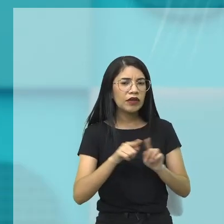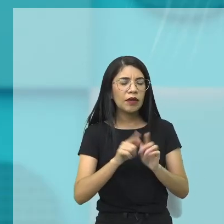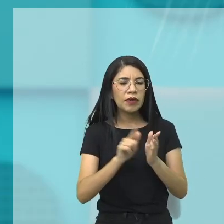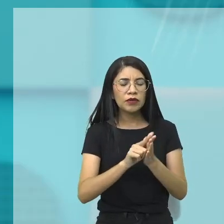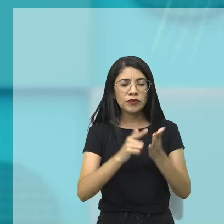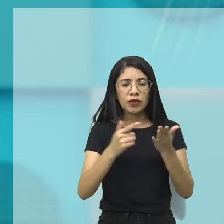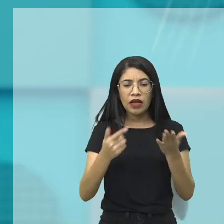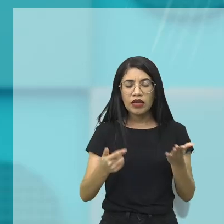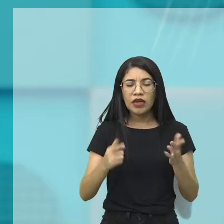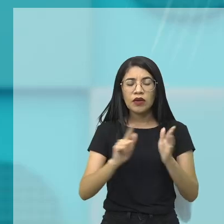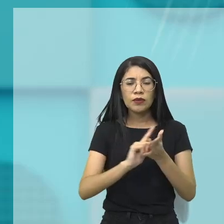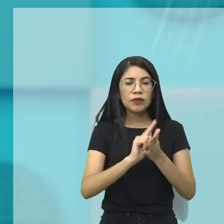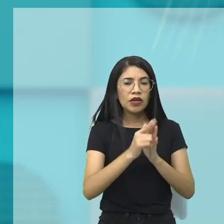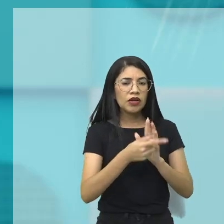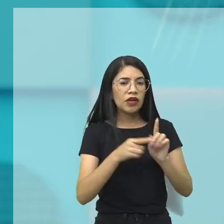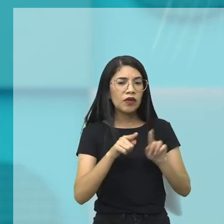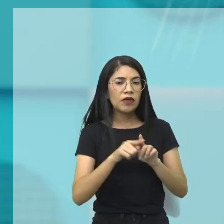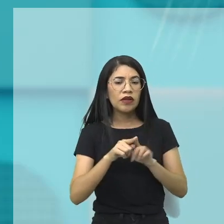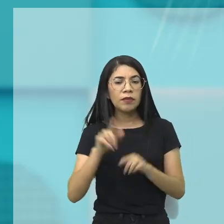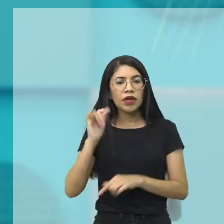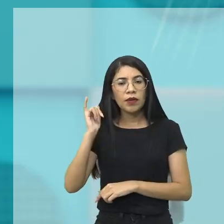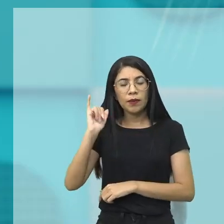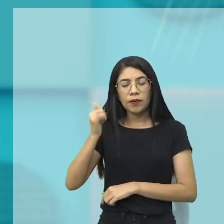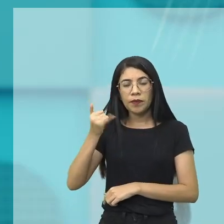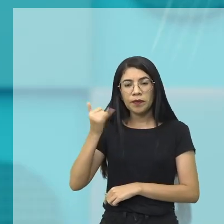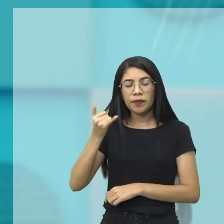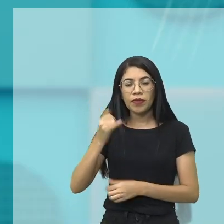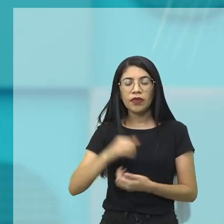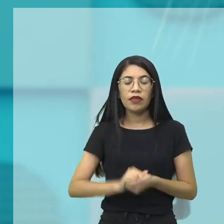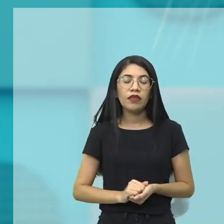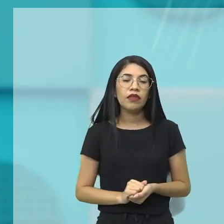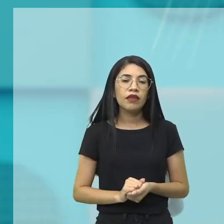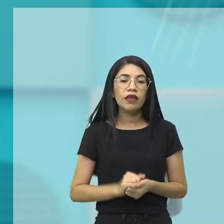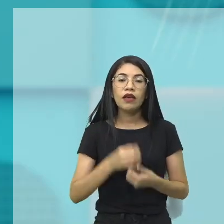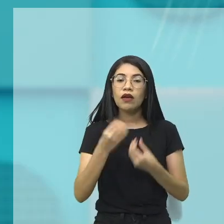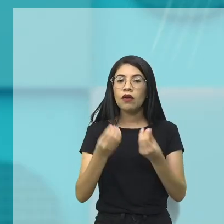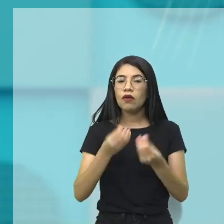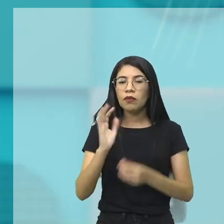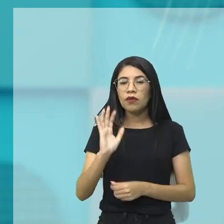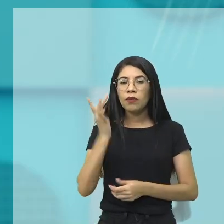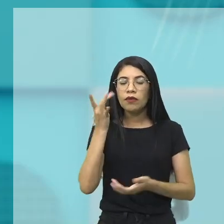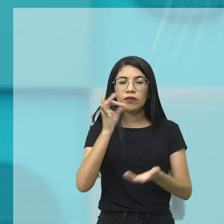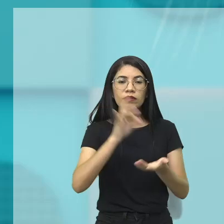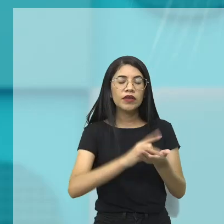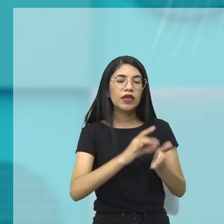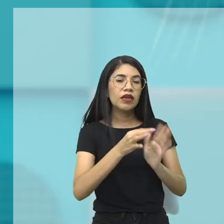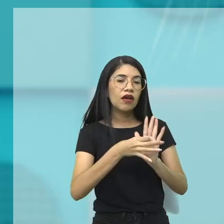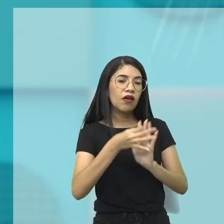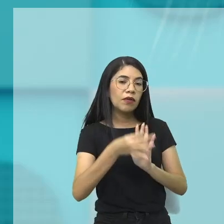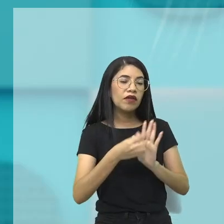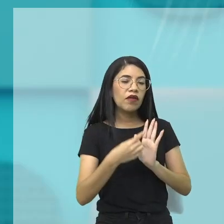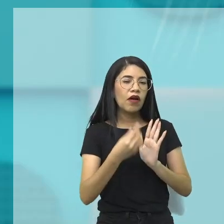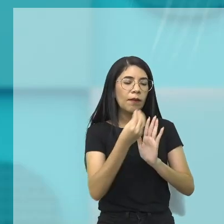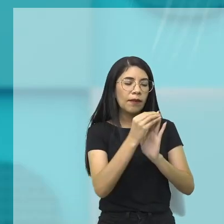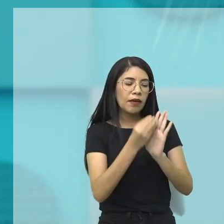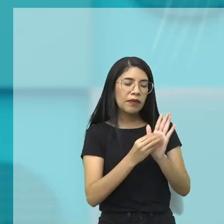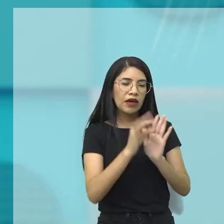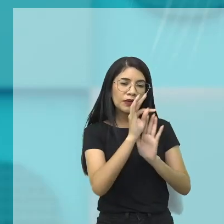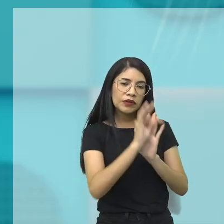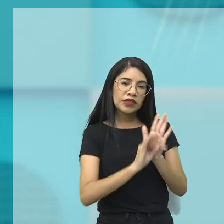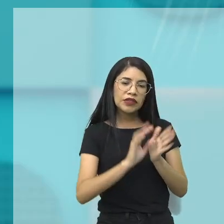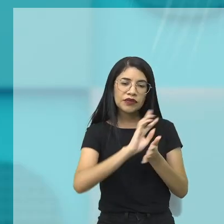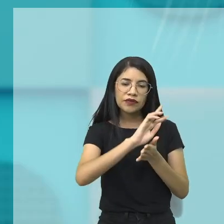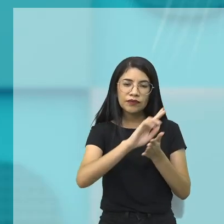jornalístico, vimos também ali no gênero crônica, né, como que esse fato e essa opinião vai aparecer para a gente